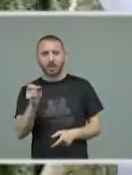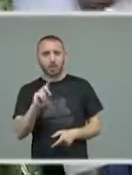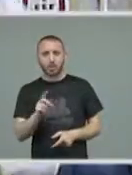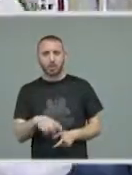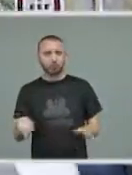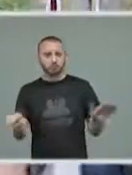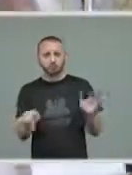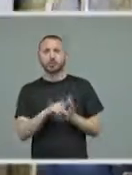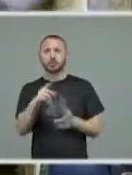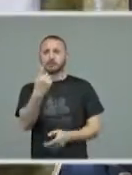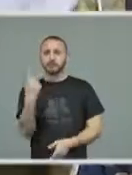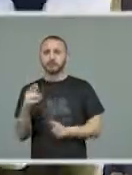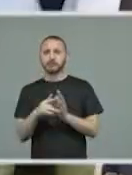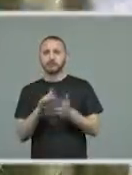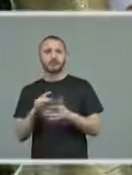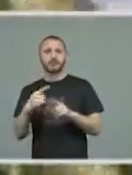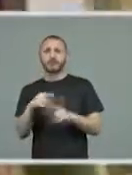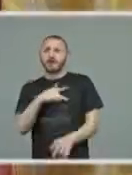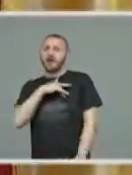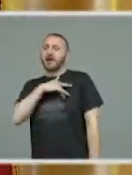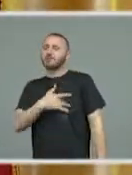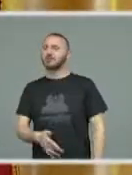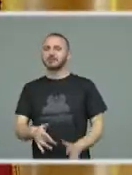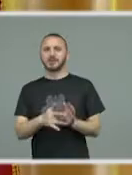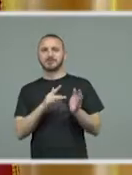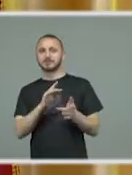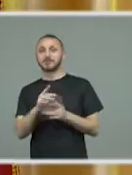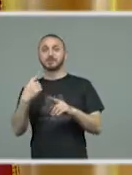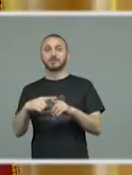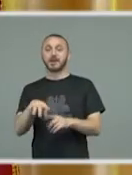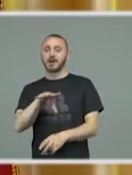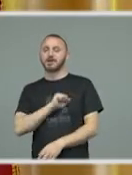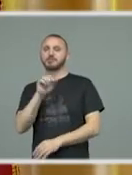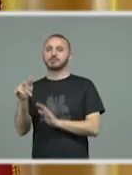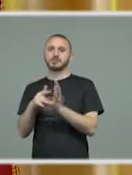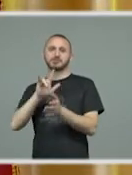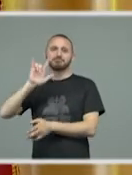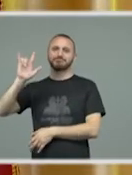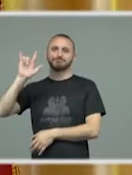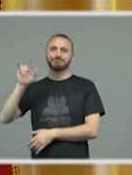dele. Porque você é apaixonado por Jesus, porque você ama Jesus.